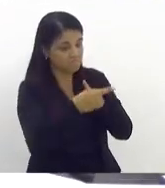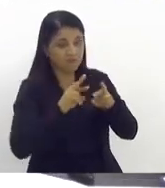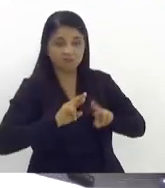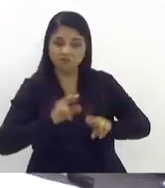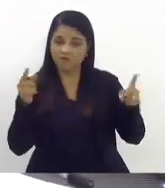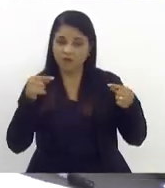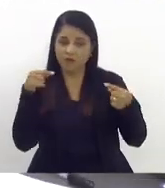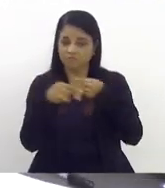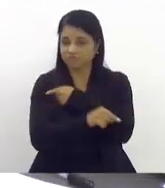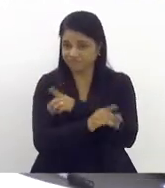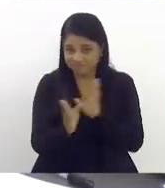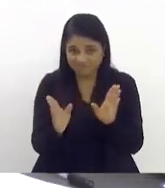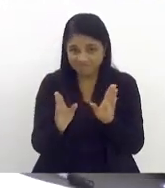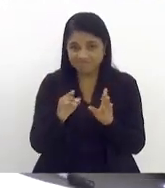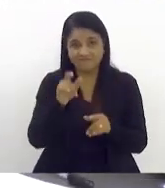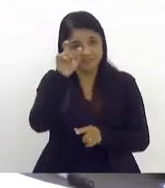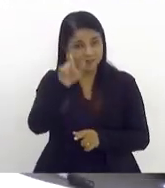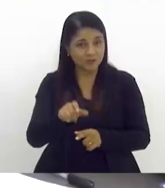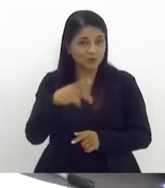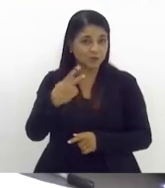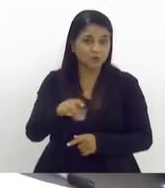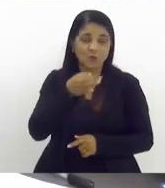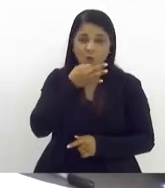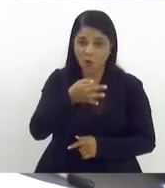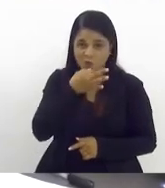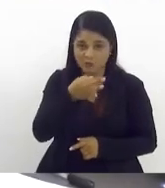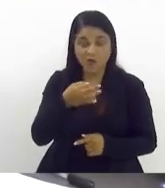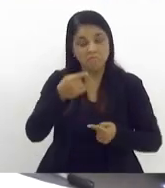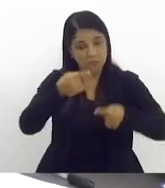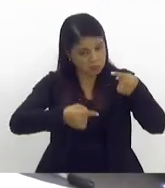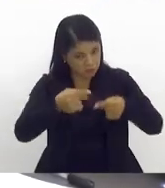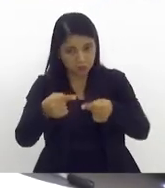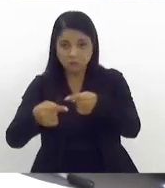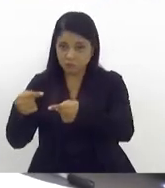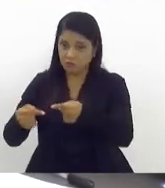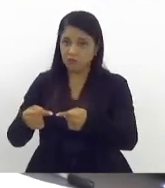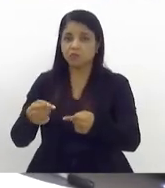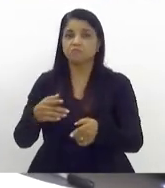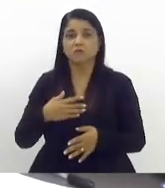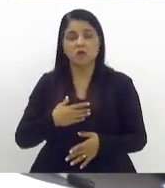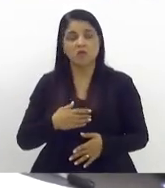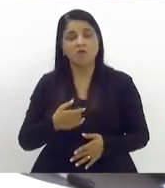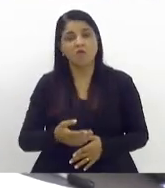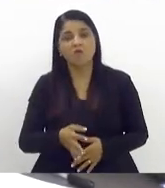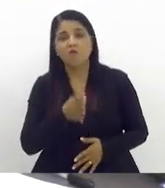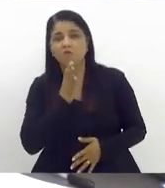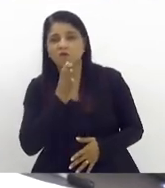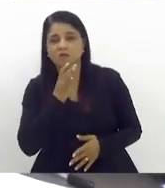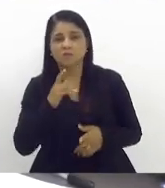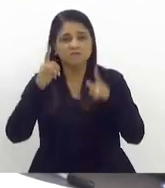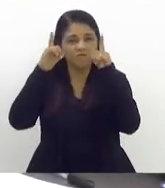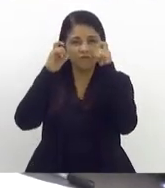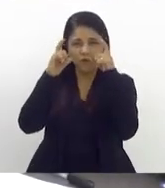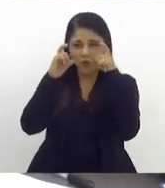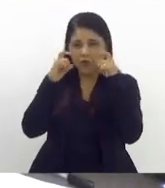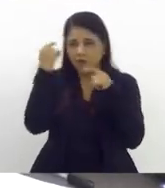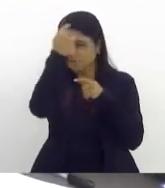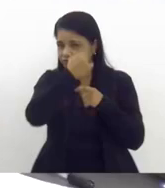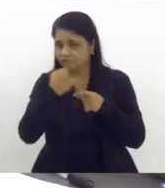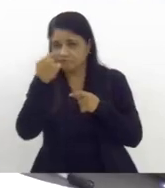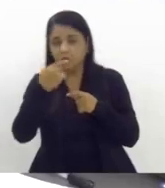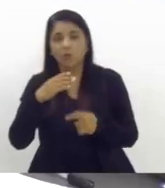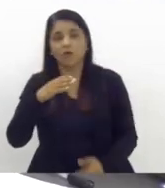E, recentemente, tivemos dois amplamente discutidos, a questão do reconhecimento fotográfico, a questão do cannabis medicinal,